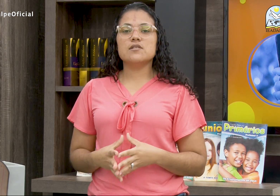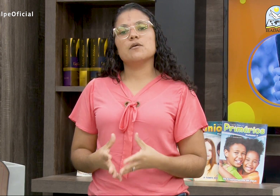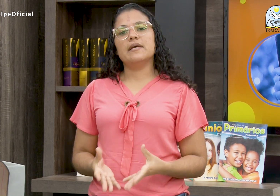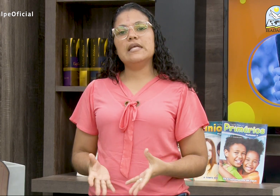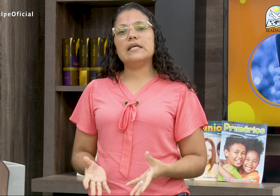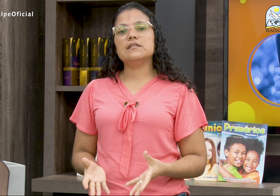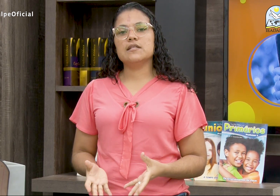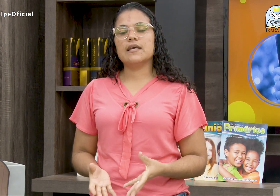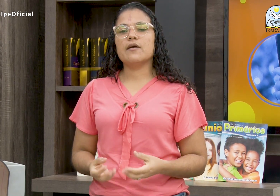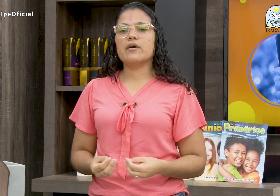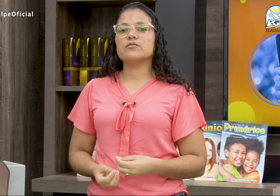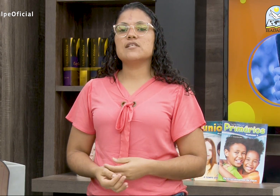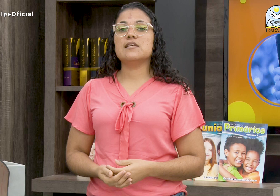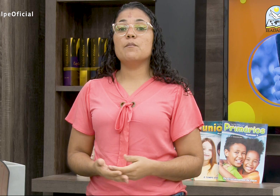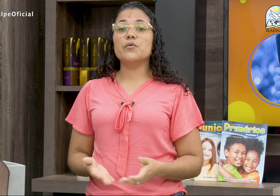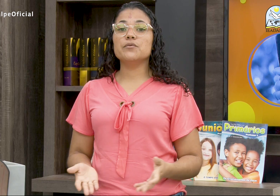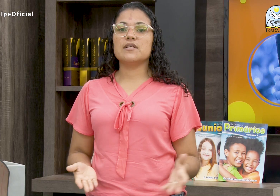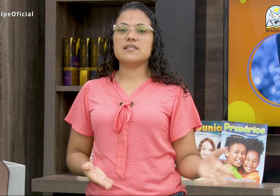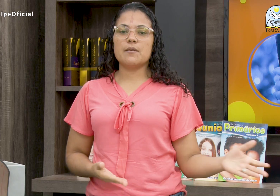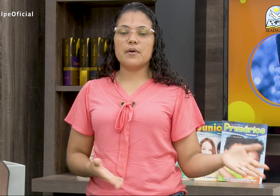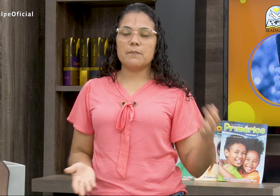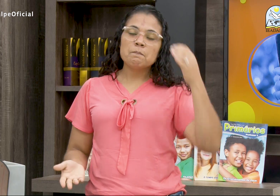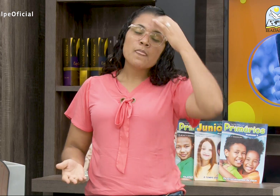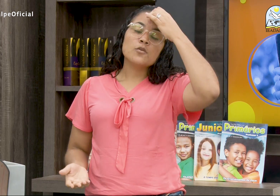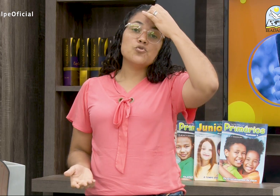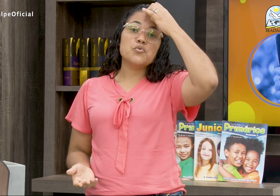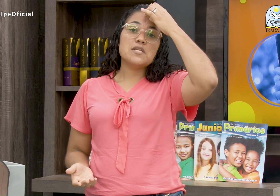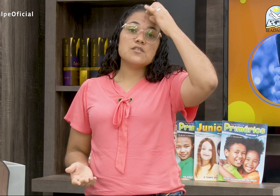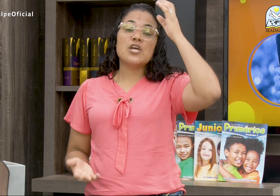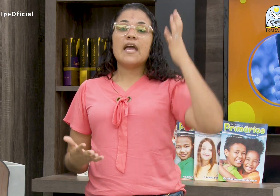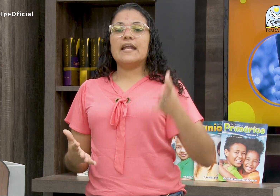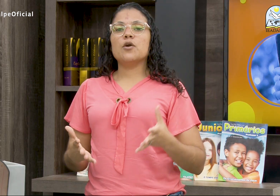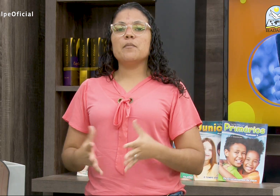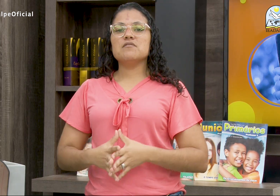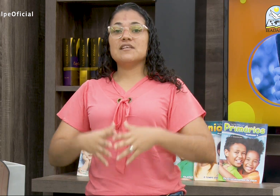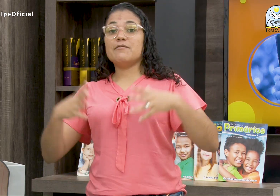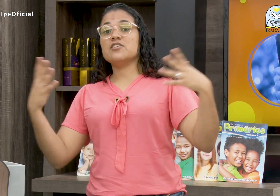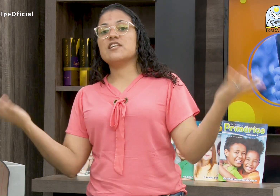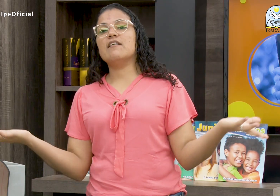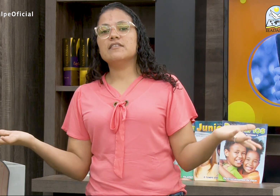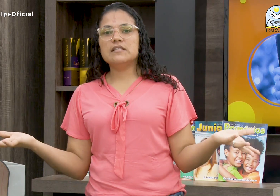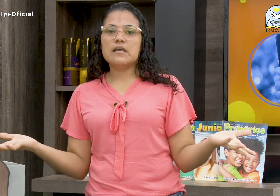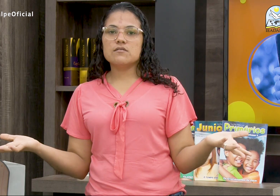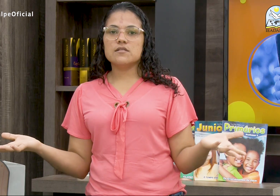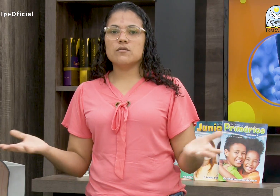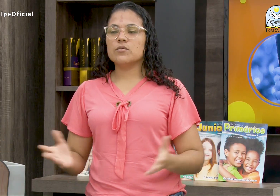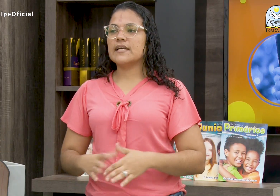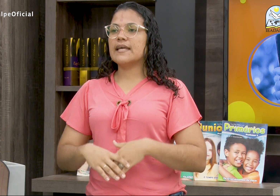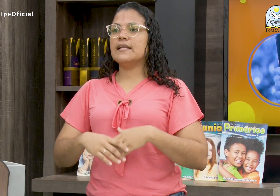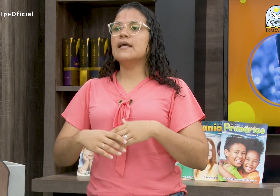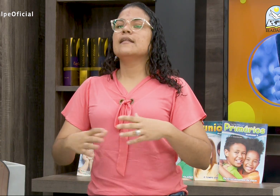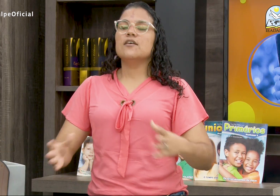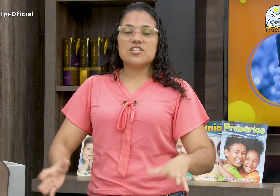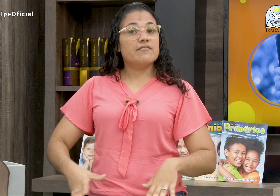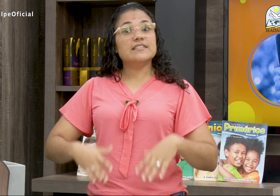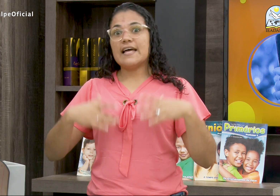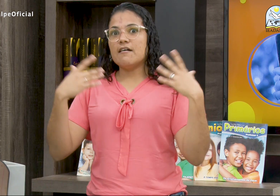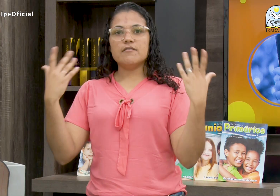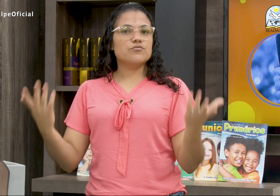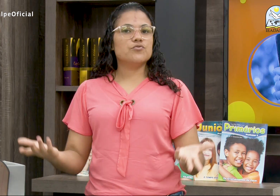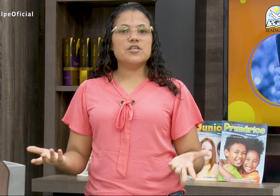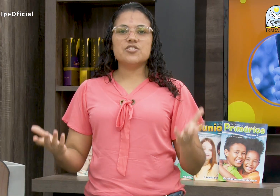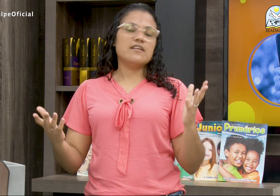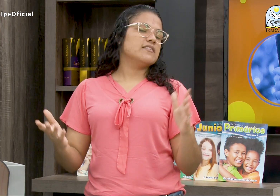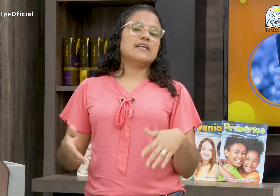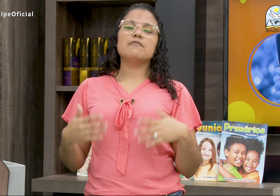sendo desobedientes, né? Que é o que acontecia muito nessa época dos juízes, era que o povo se afastava de Deus. Então, quando aquele Deus levantava